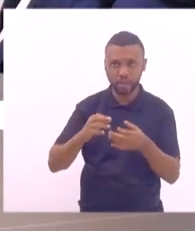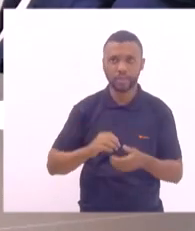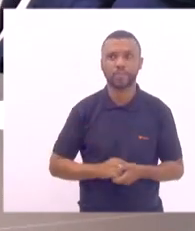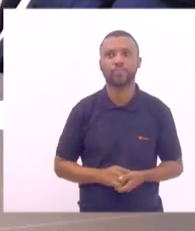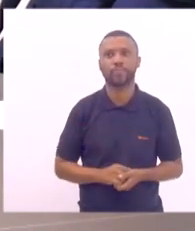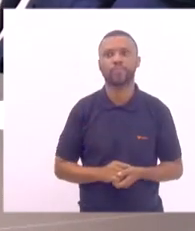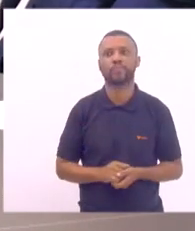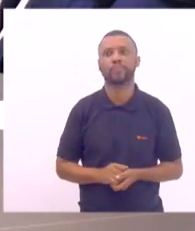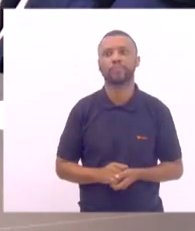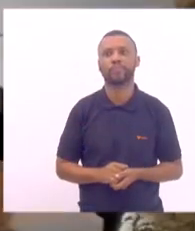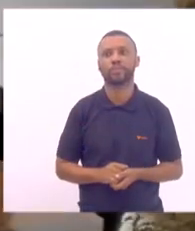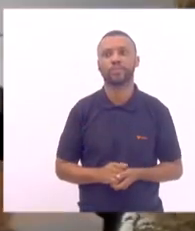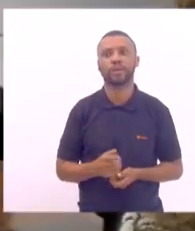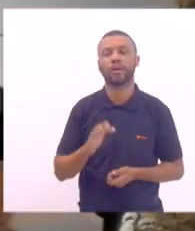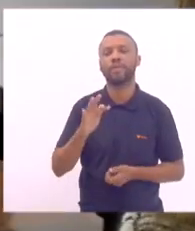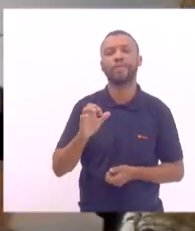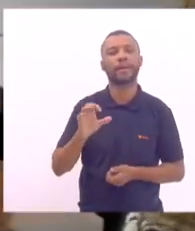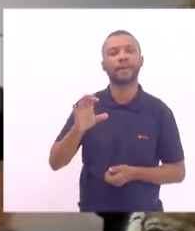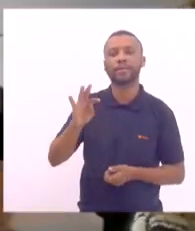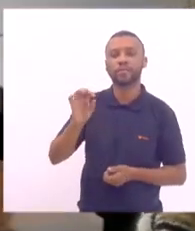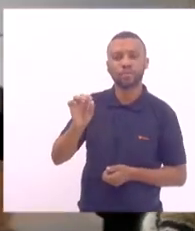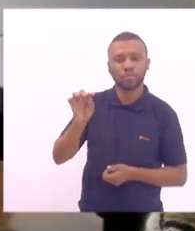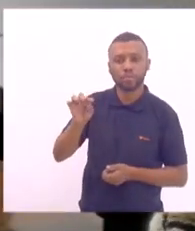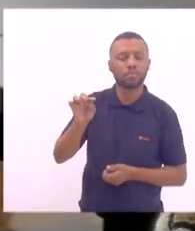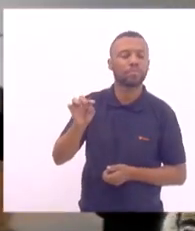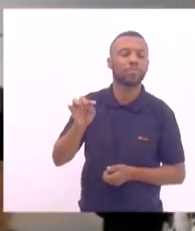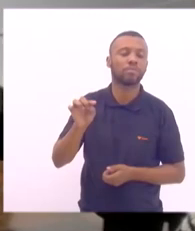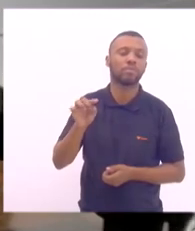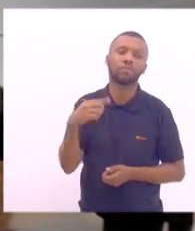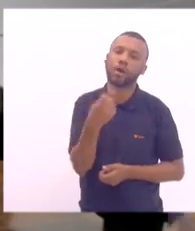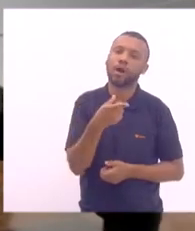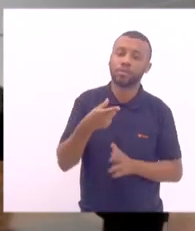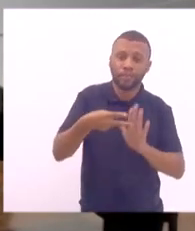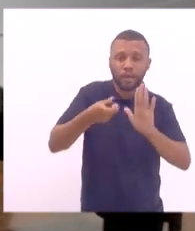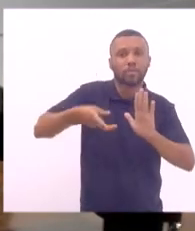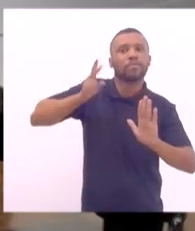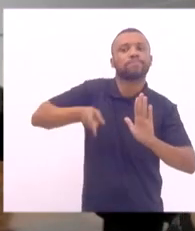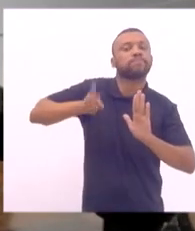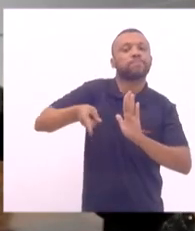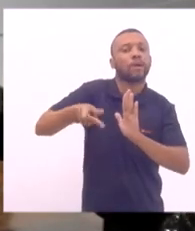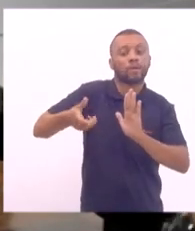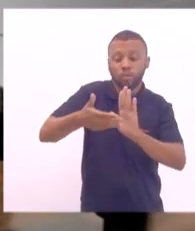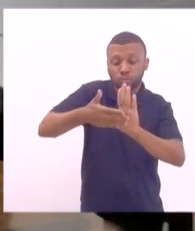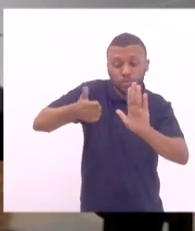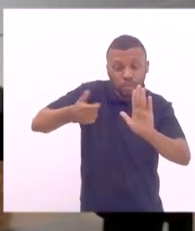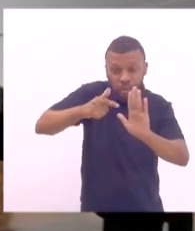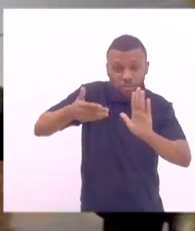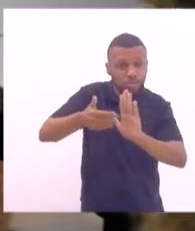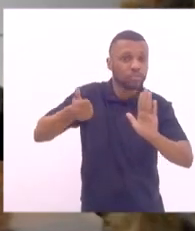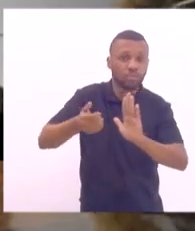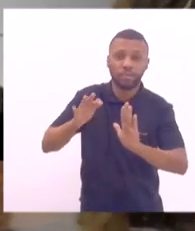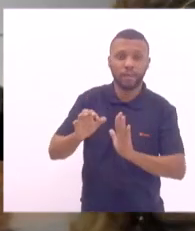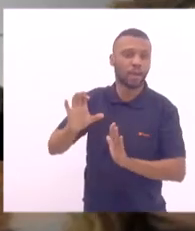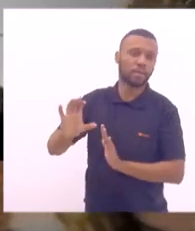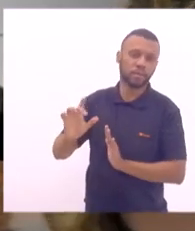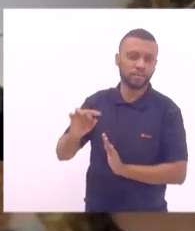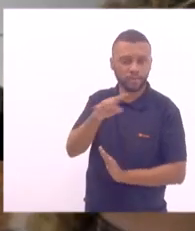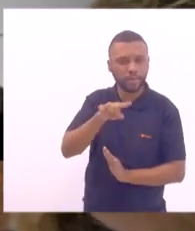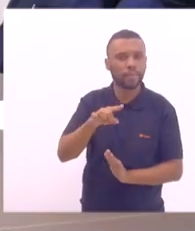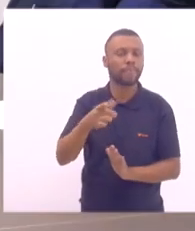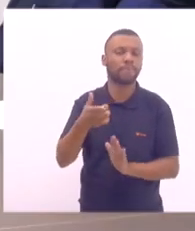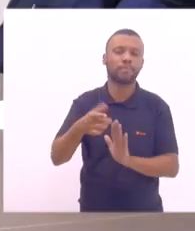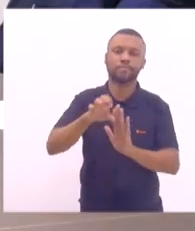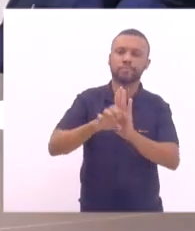reclamando. Vai manter no projeto. Que é o FECP. Então a gente mantém o veto, faz o destaque e tira o FECP. Vossa Excelência faz uma